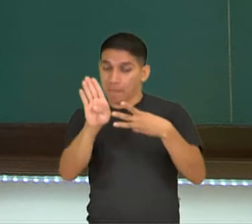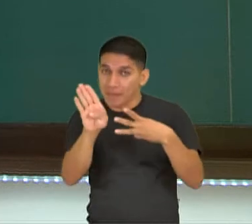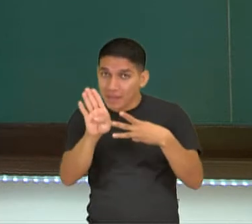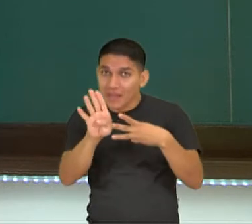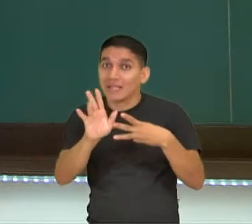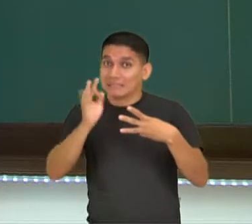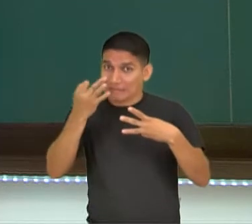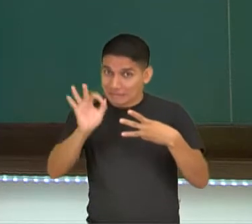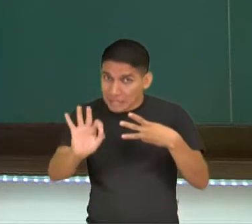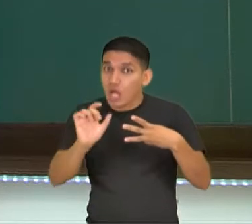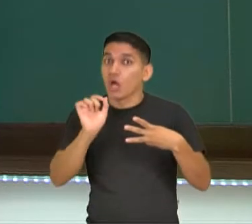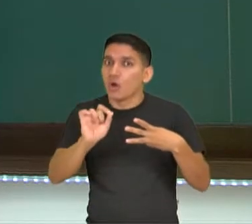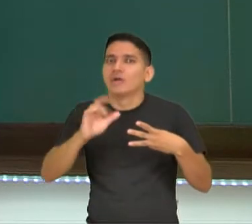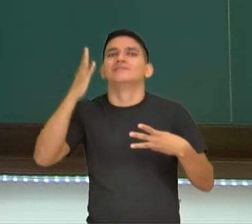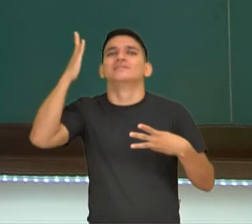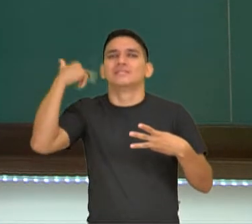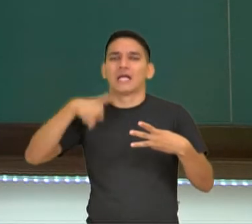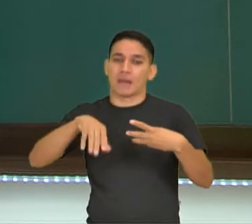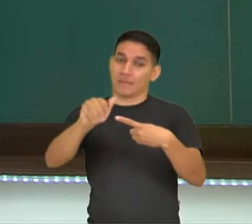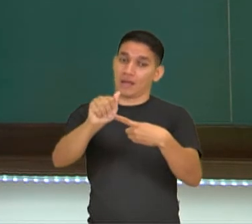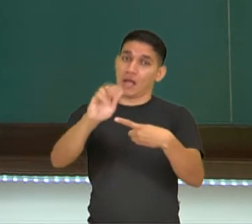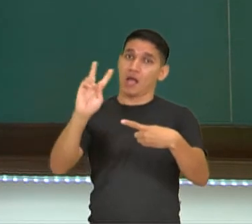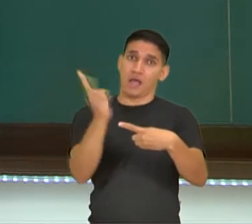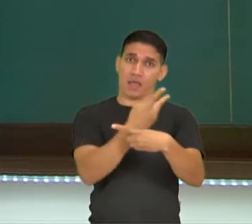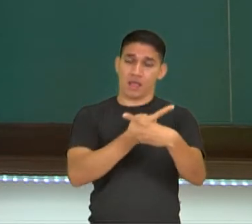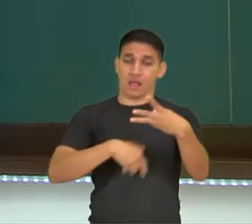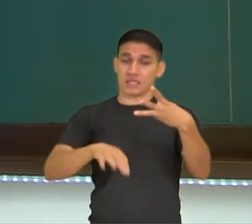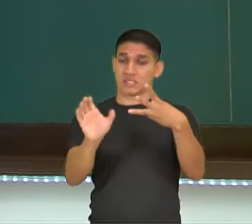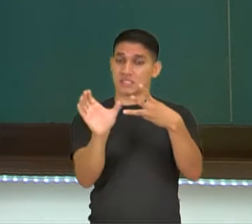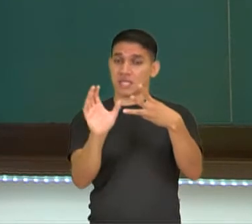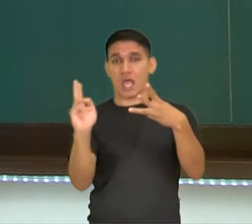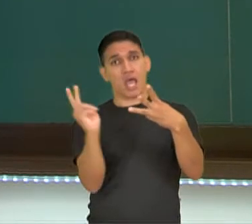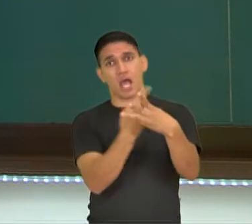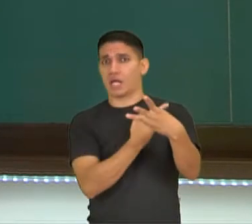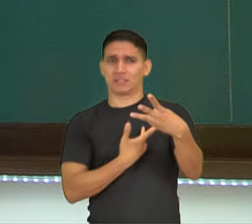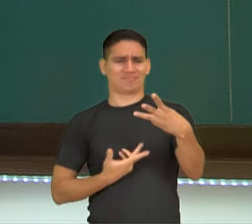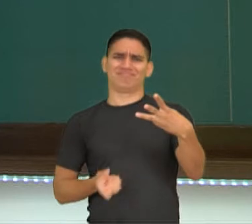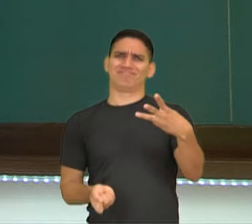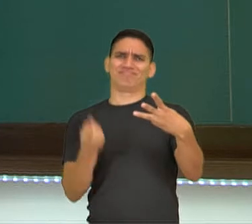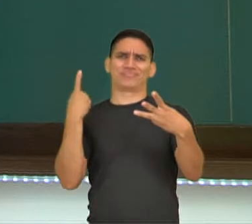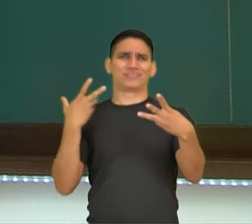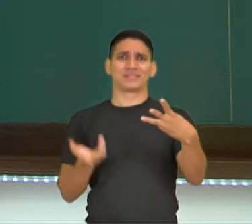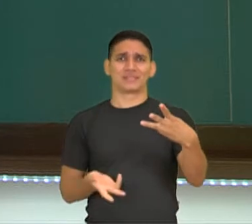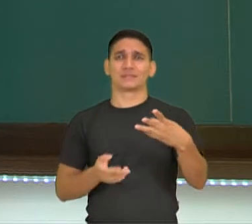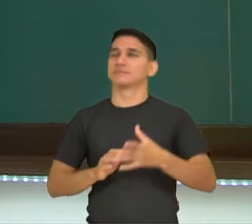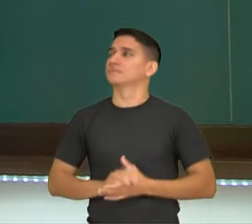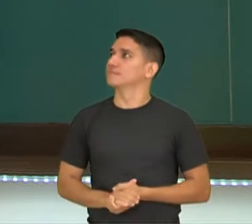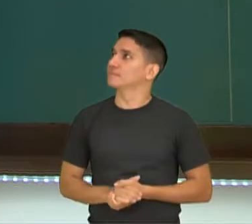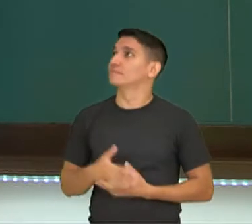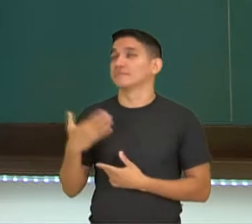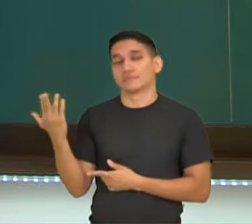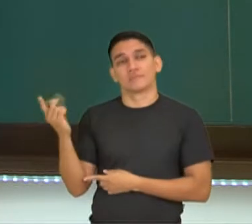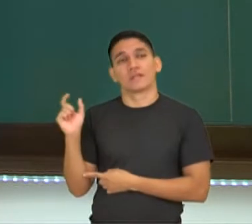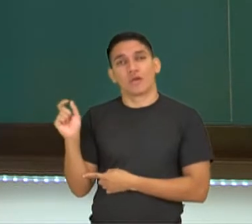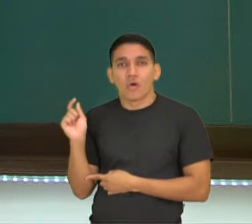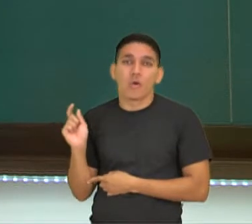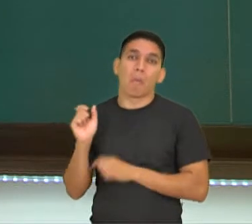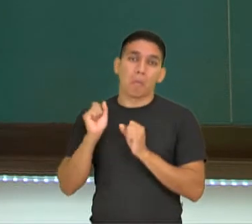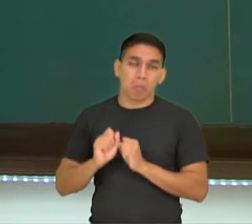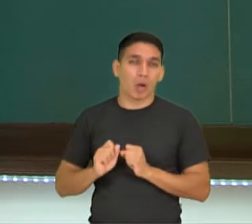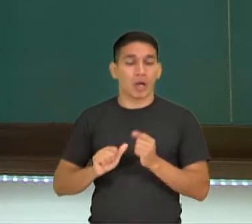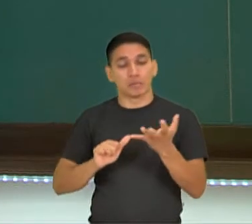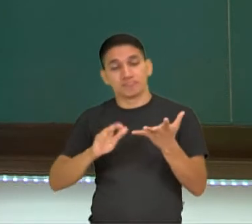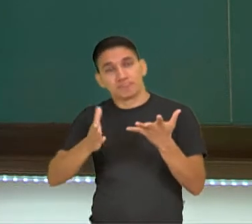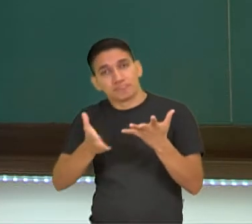correta, você tem a certeza que a letra A e a letra C não estão corretas, ok? Então, você pode fazer por eliminação